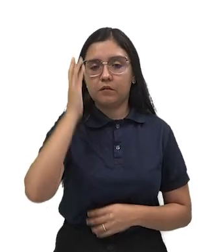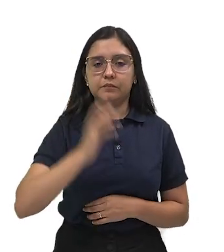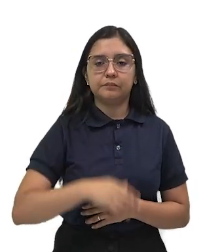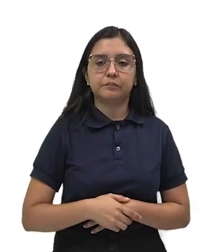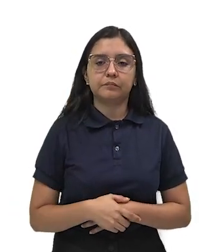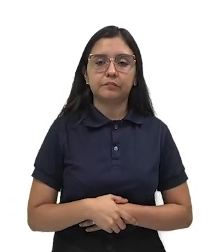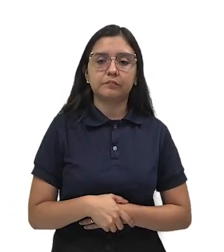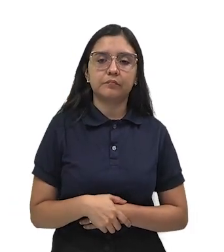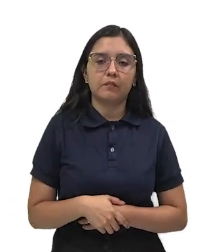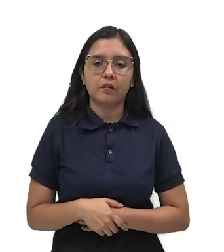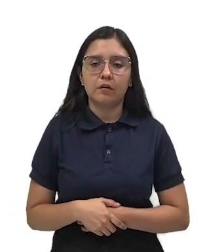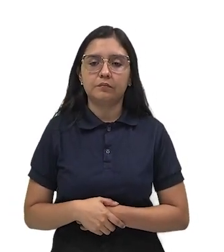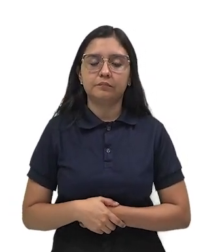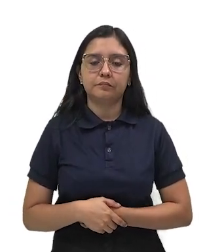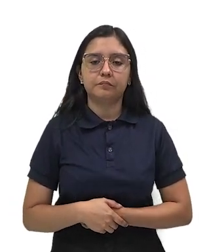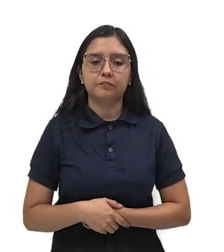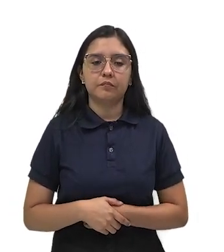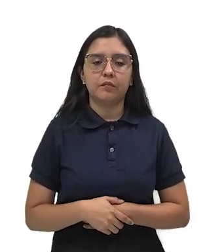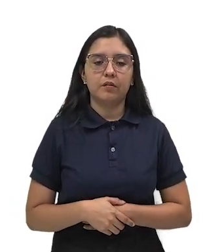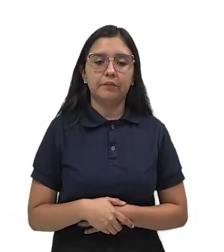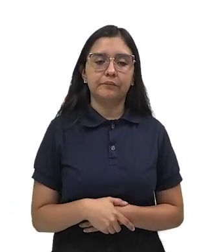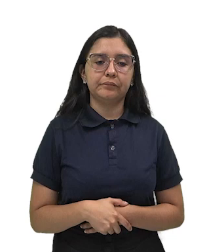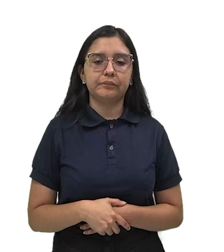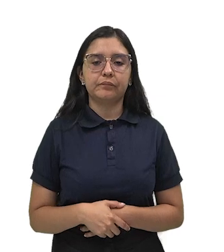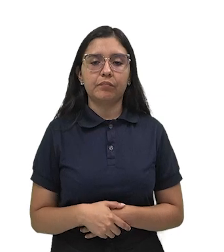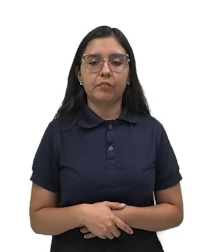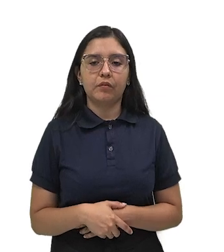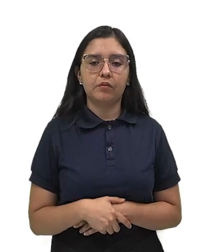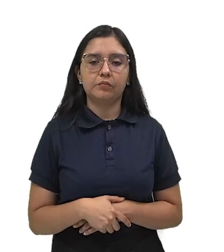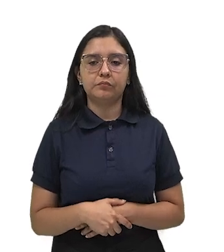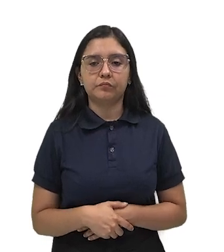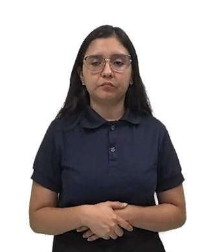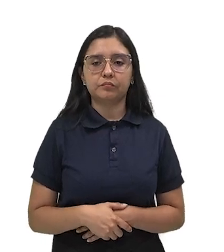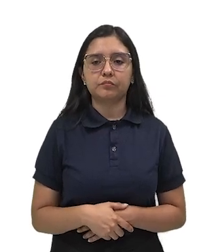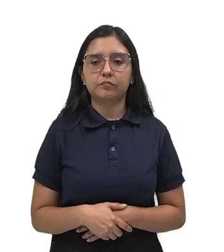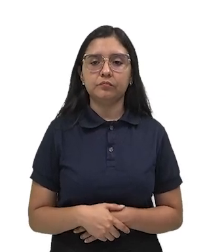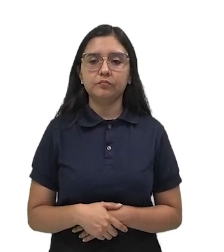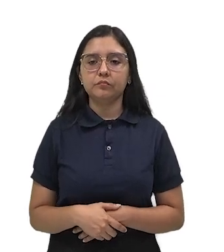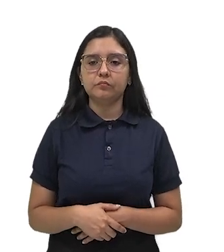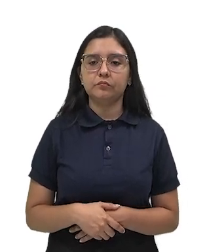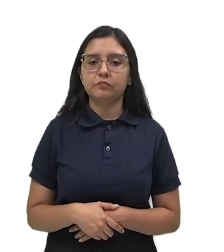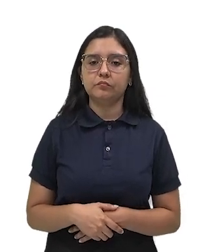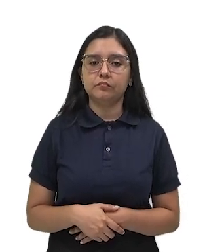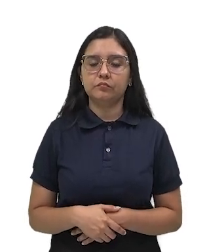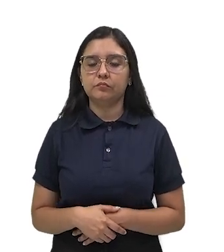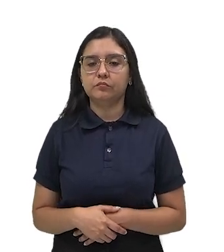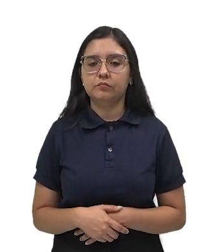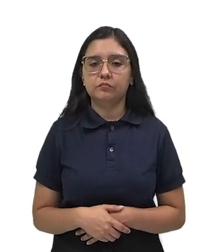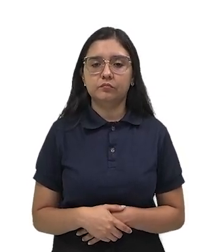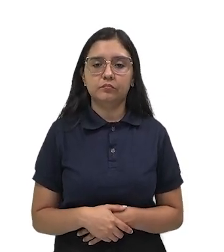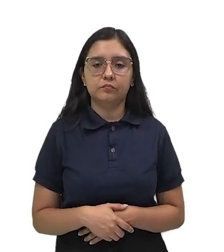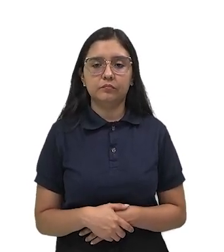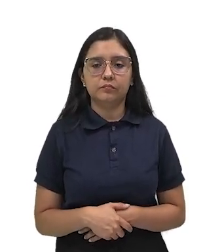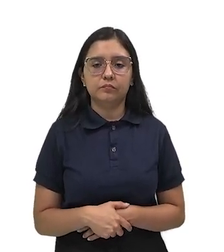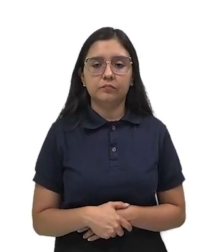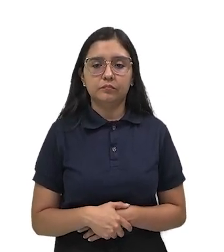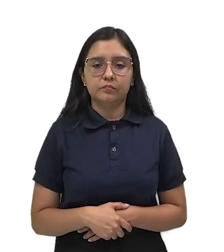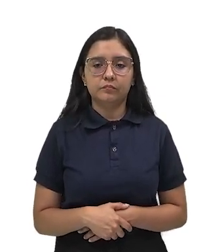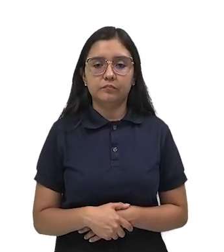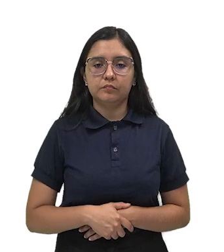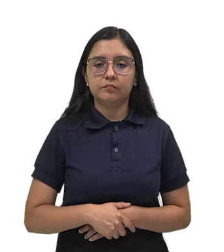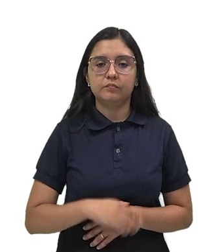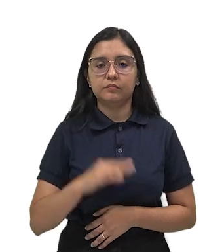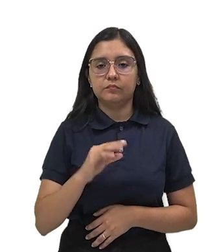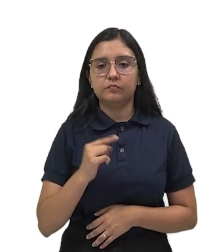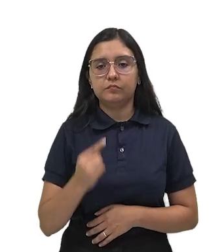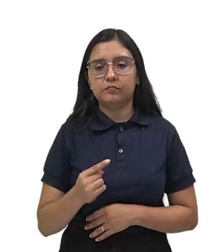você junta C1, P1 é uma situação, C1, P2 é outra situação, C1, P3 é outra situação,